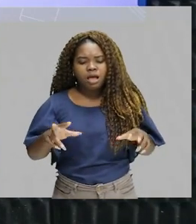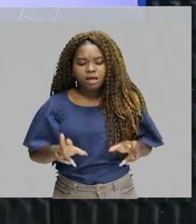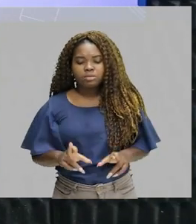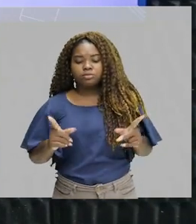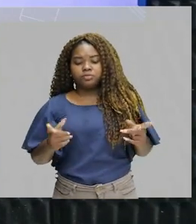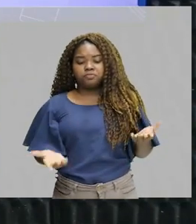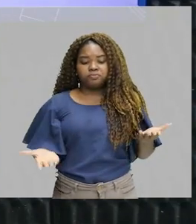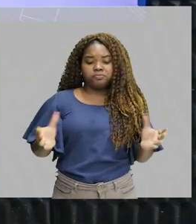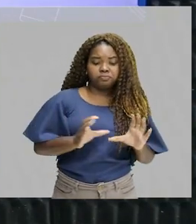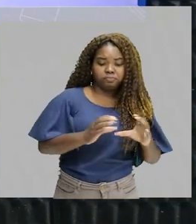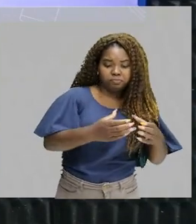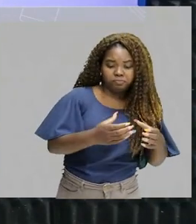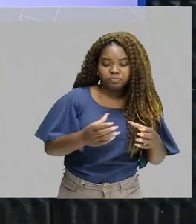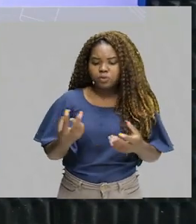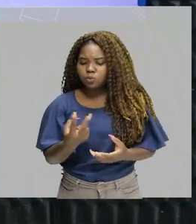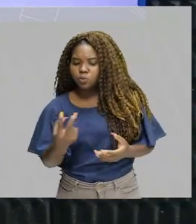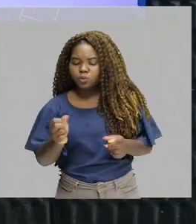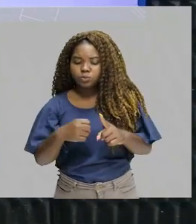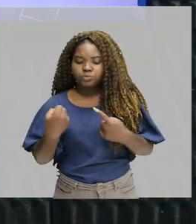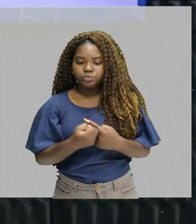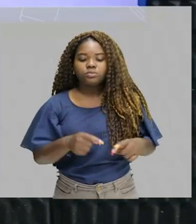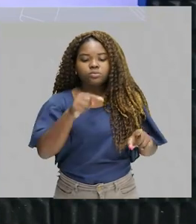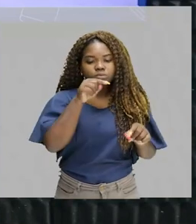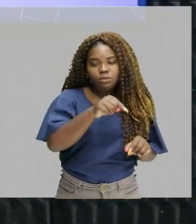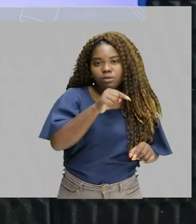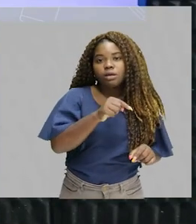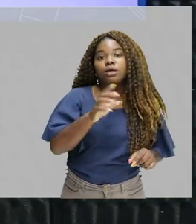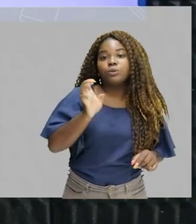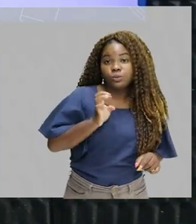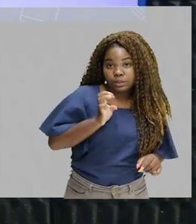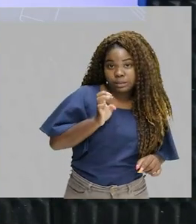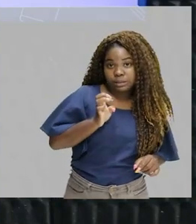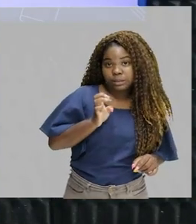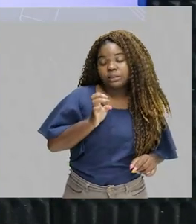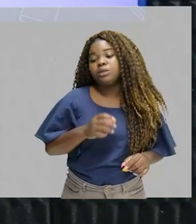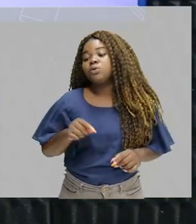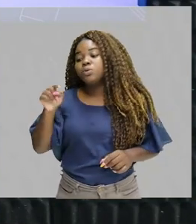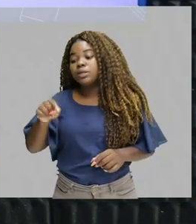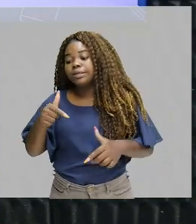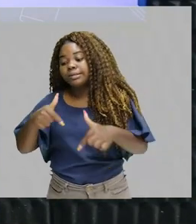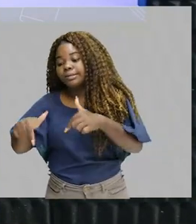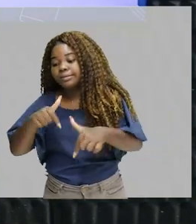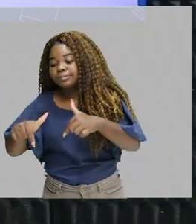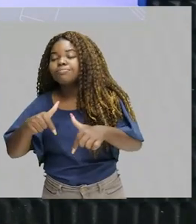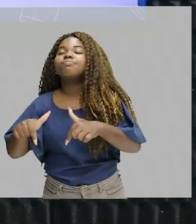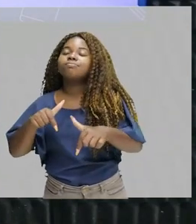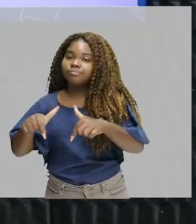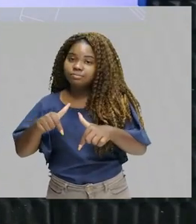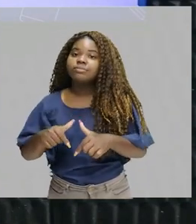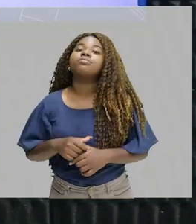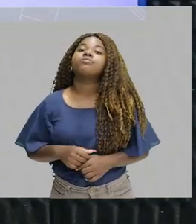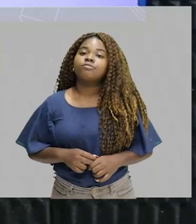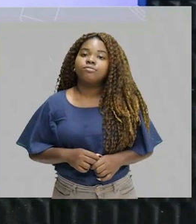sociais duas classes a elite que é a burguesia e a classe trabalhadora que é o